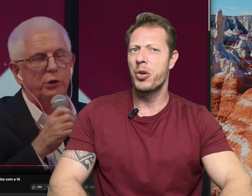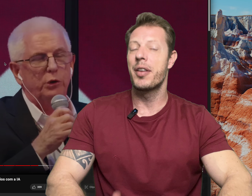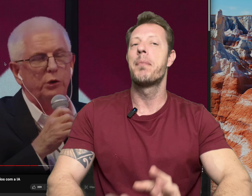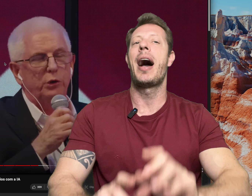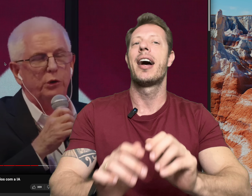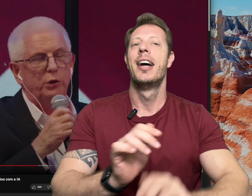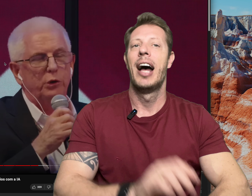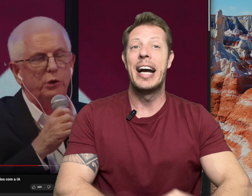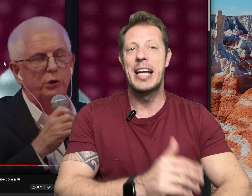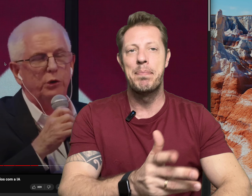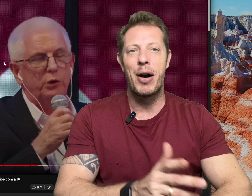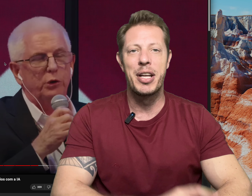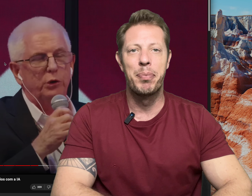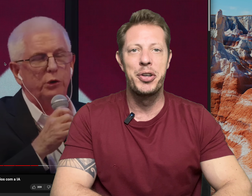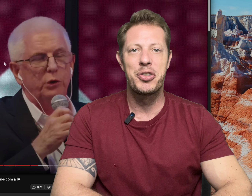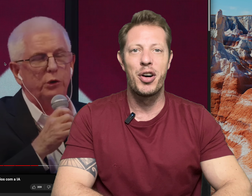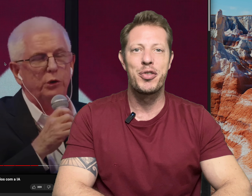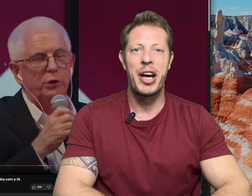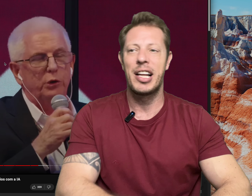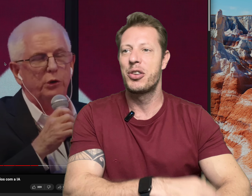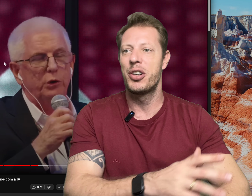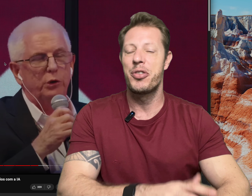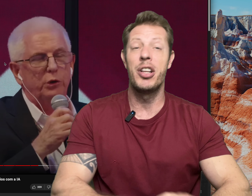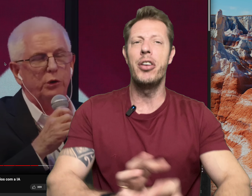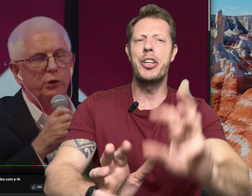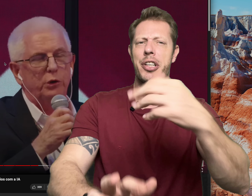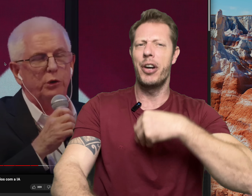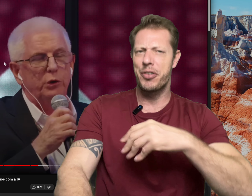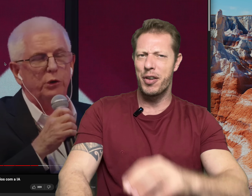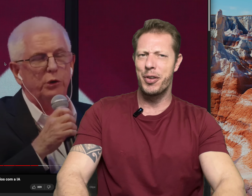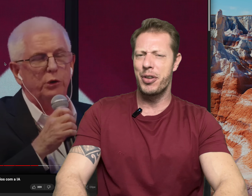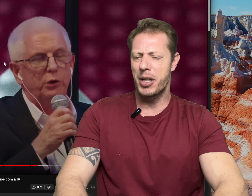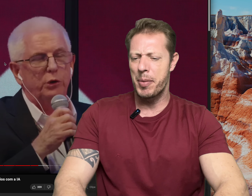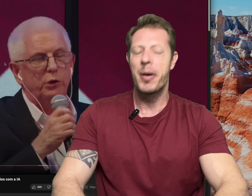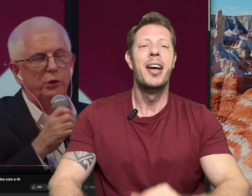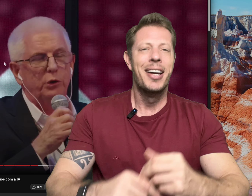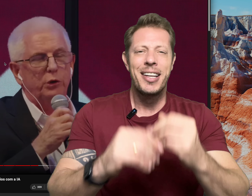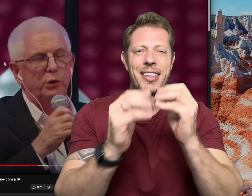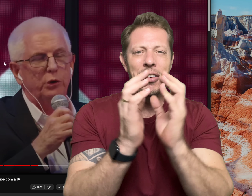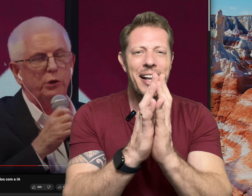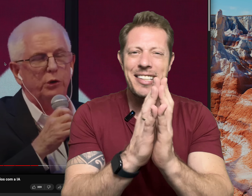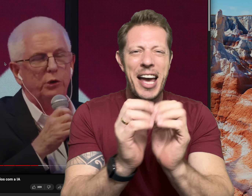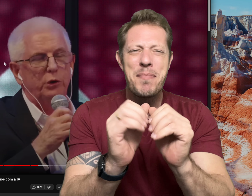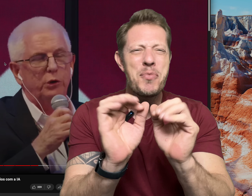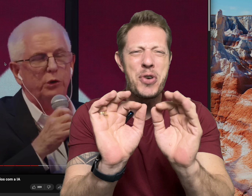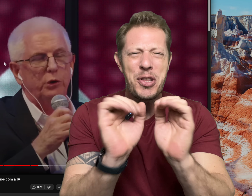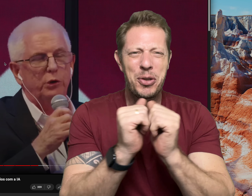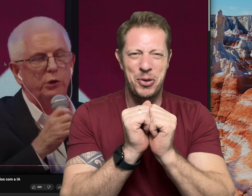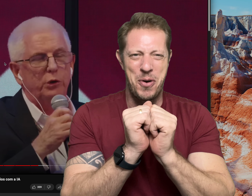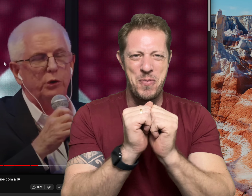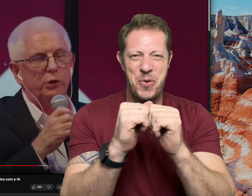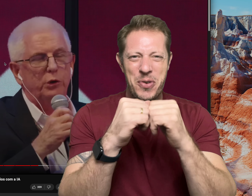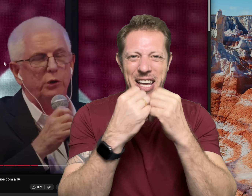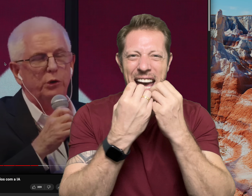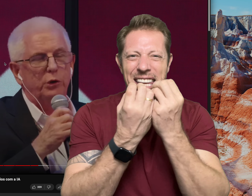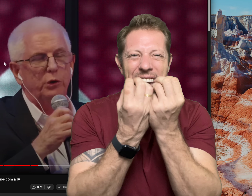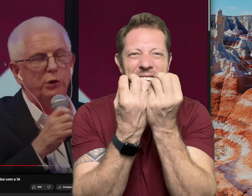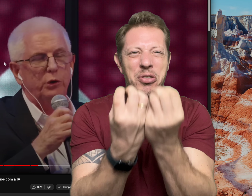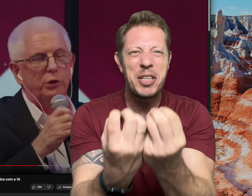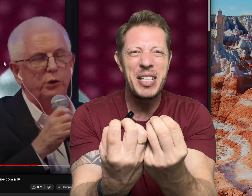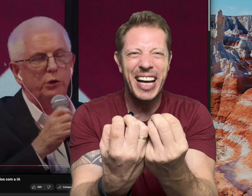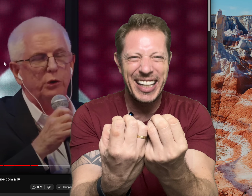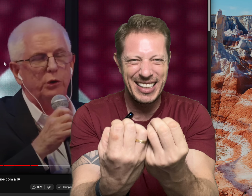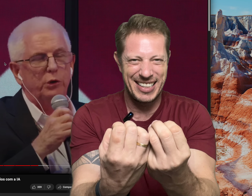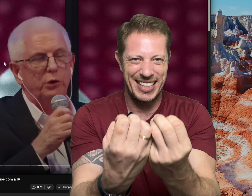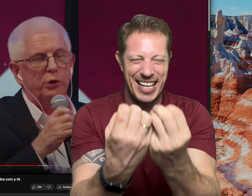transação e fazer tal coisa. Pá! Aí dá pau depois de novo num relatório, não sei. Não, deixa que eu resolvo, não sei o que. Pá, pá. Então, galera, assim, é muito comum e é